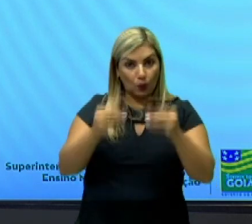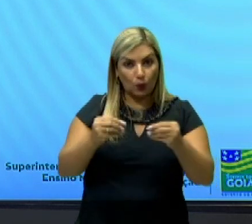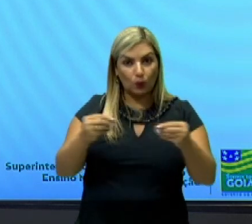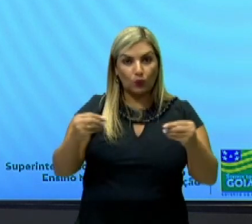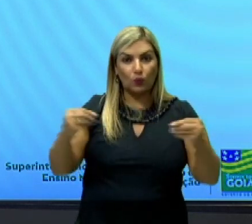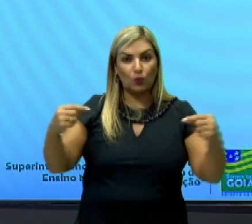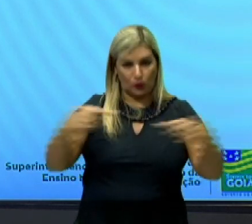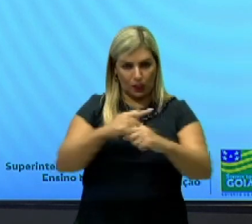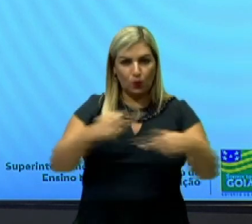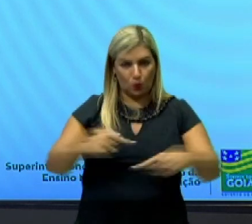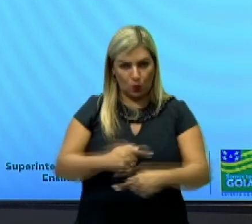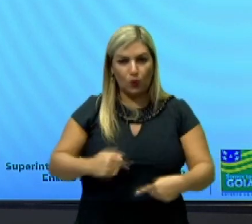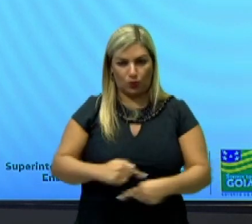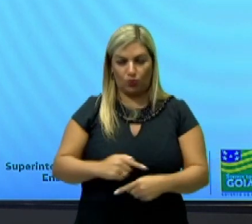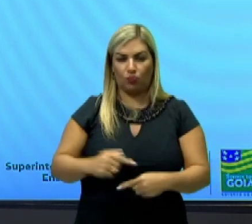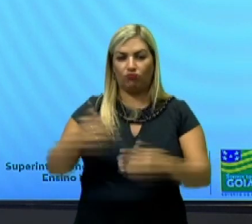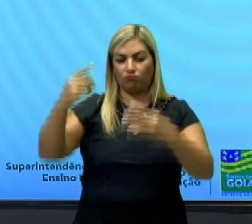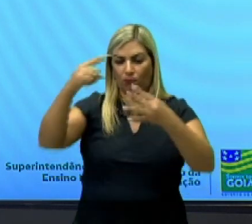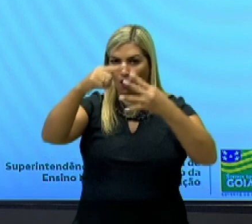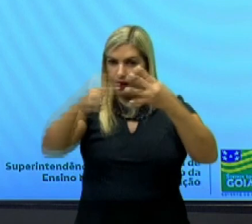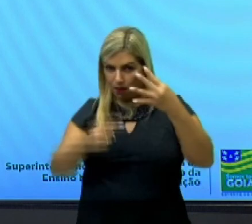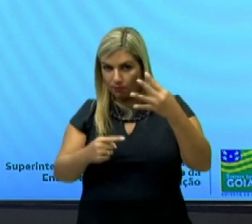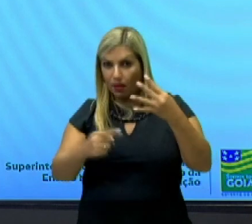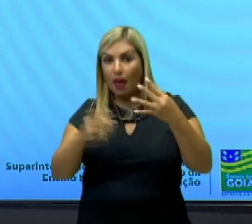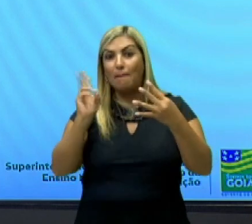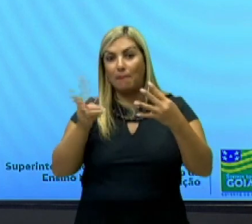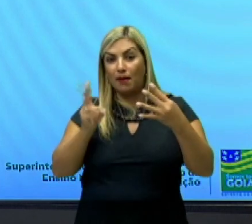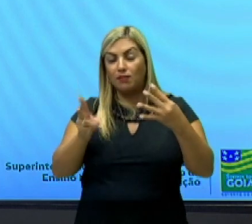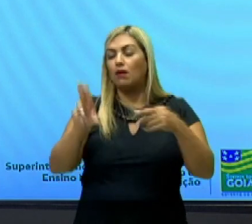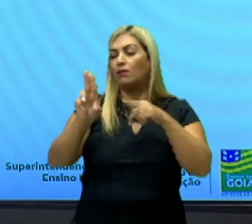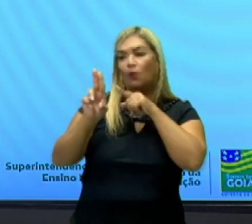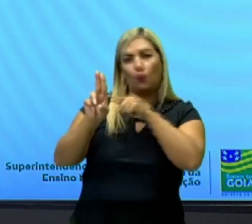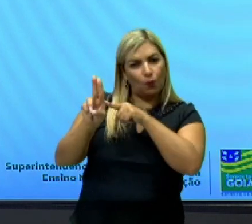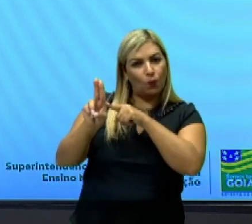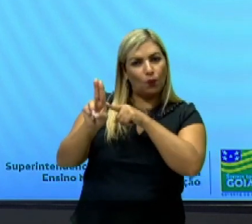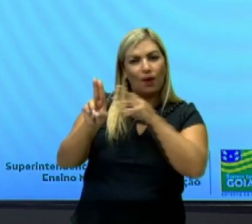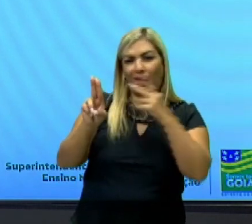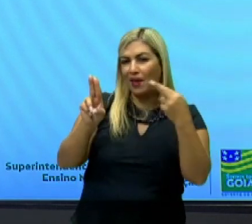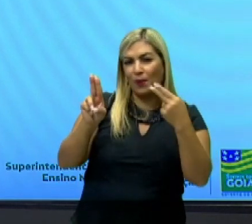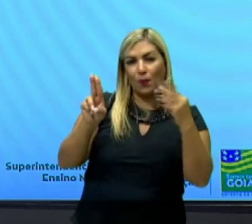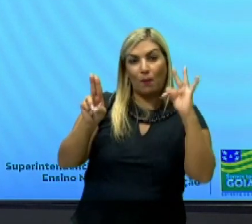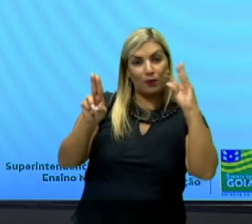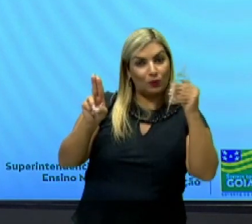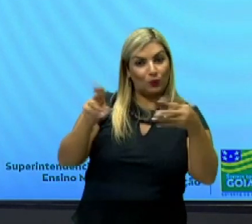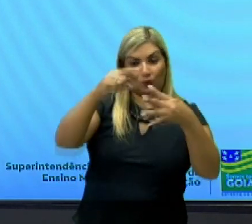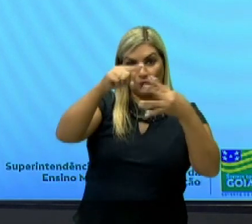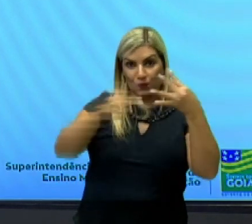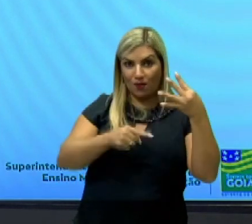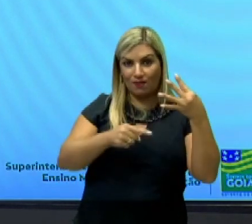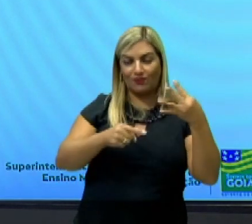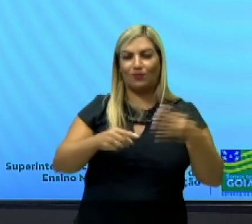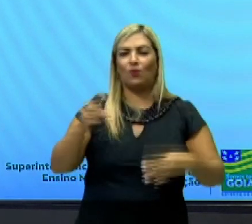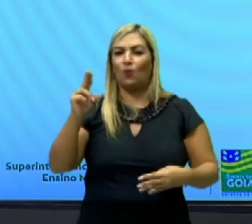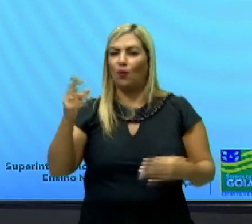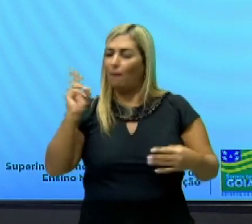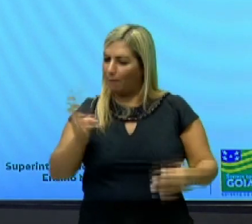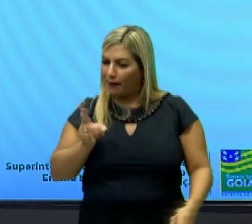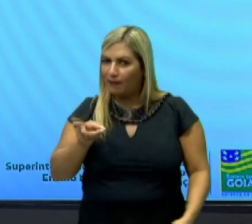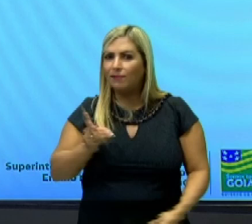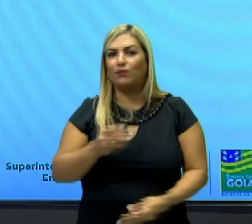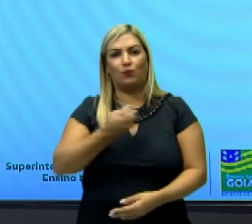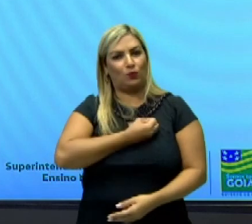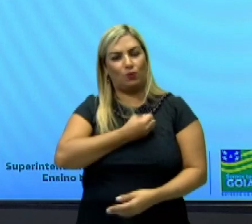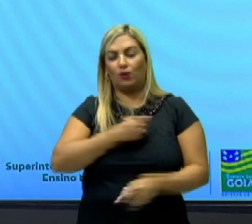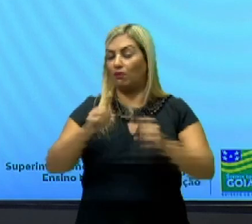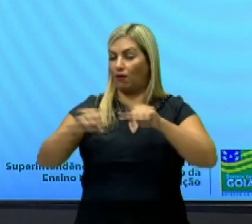circuitos são ligados à mesma tensão. Então, o U é igual para todos. Vamos colocar aqui, olha, o U é constante, não